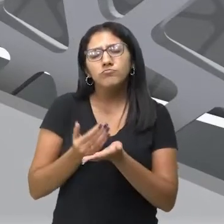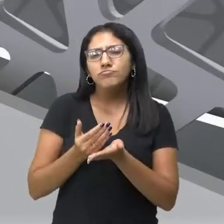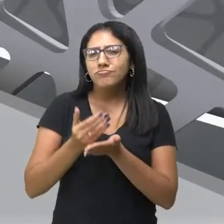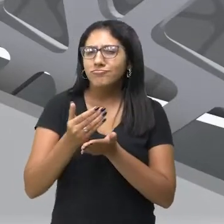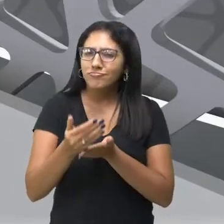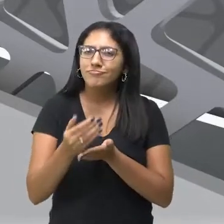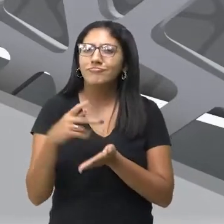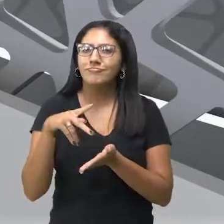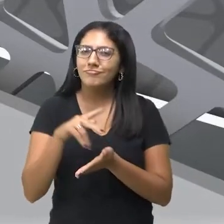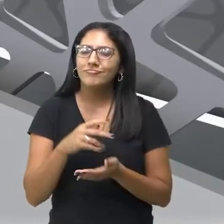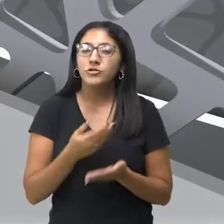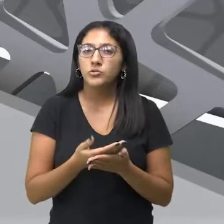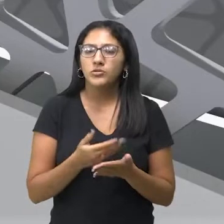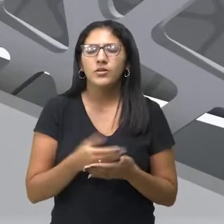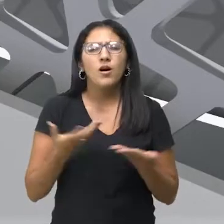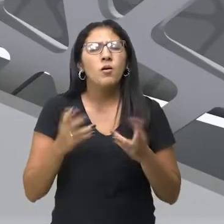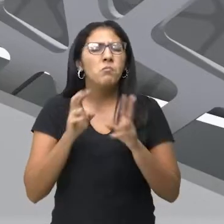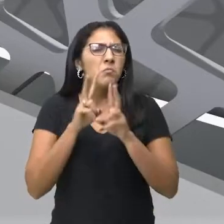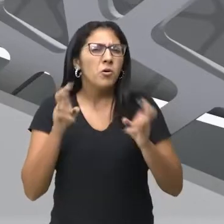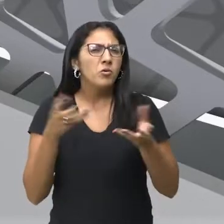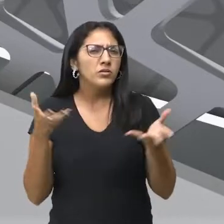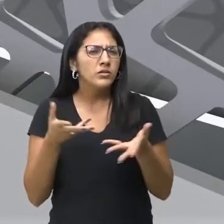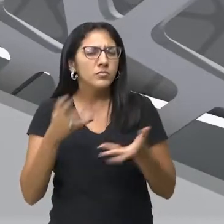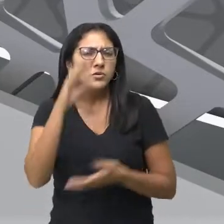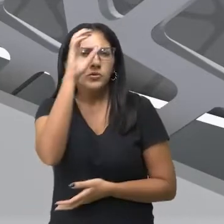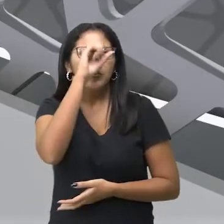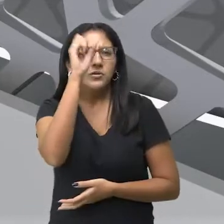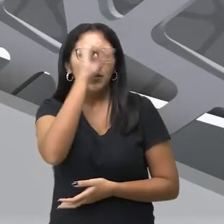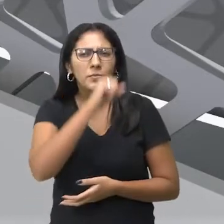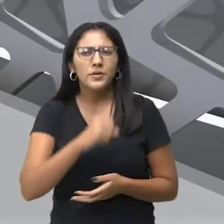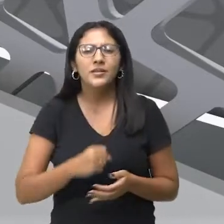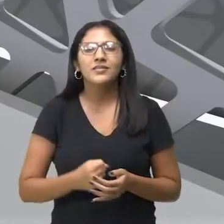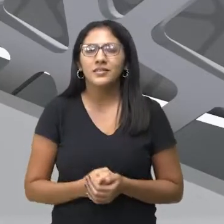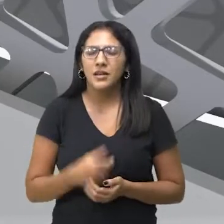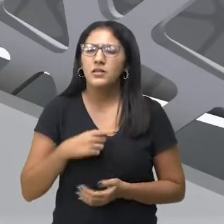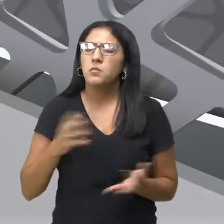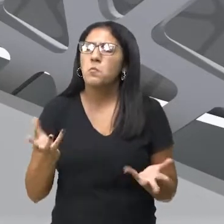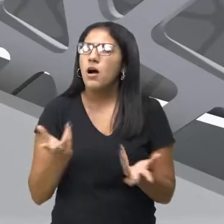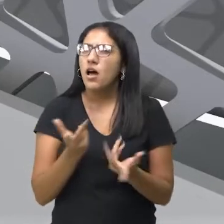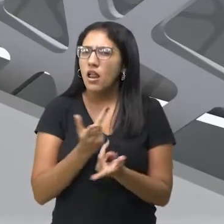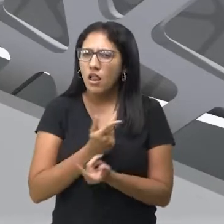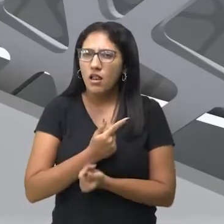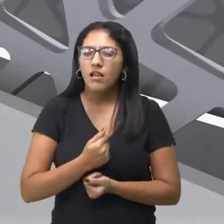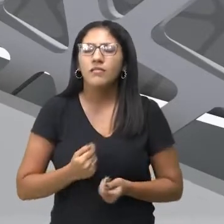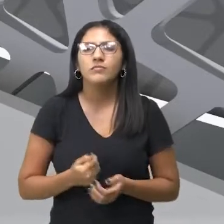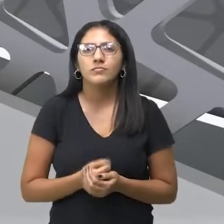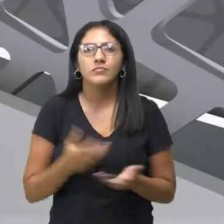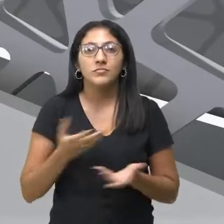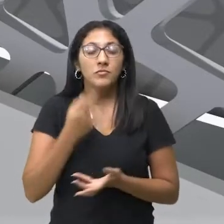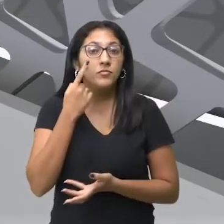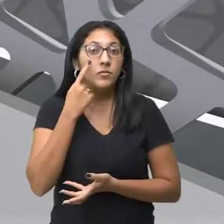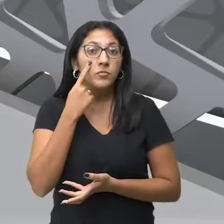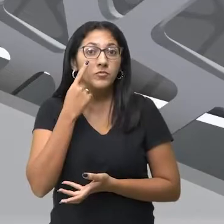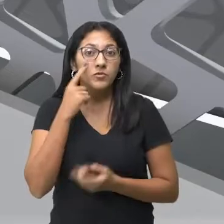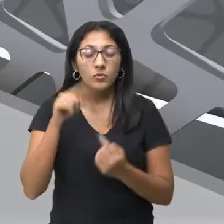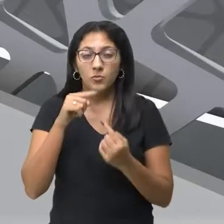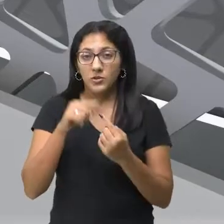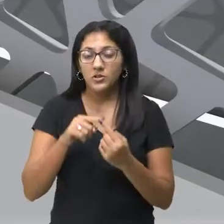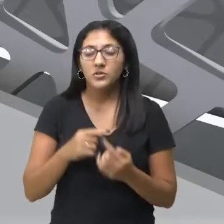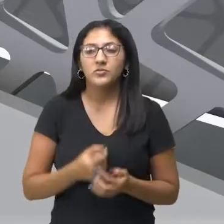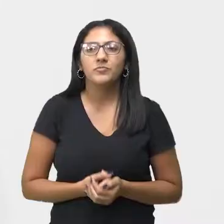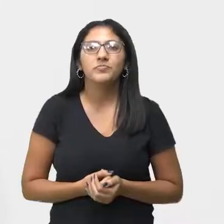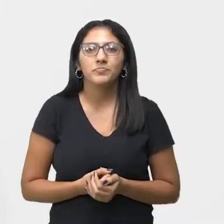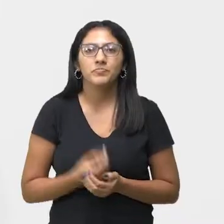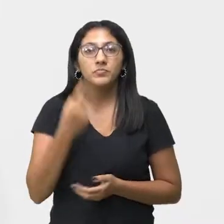nesse momento. E o que será que nós vamos aprender hoje? A nossa aula hoje está recheada de novidades. Vamos conferir o nosso objeto de conhecimento?